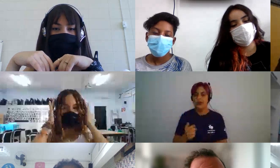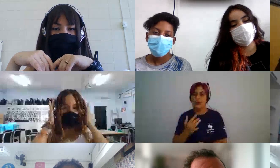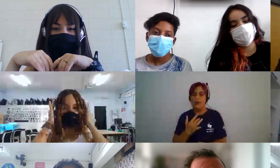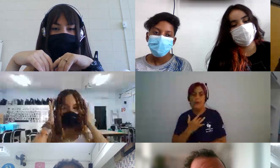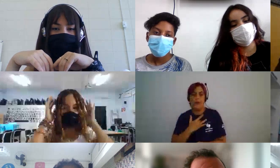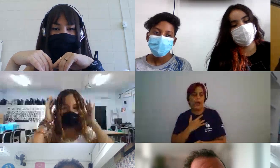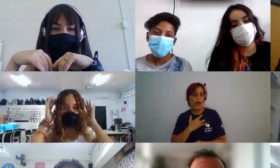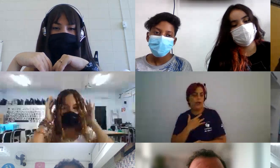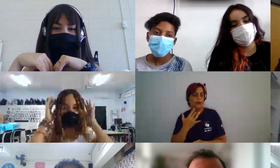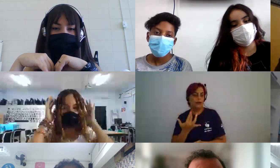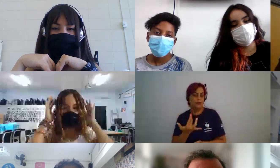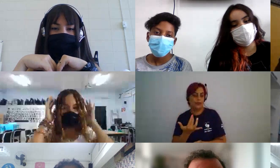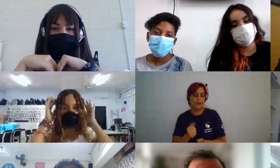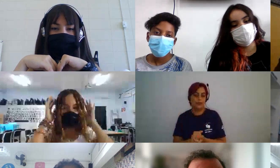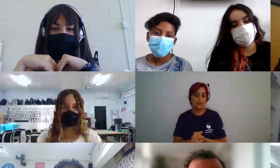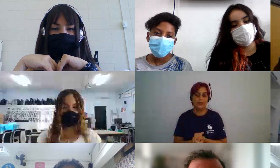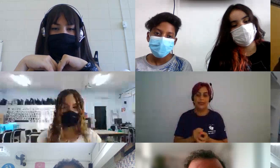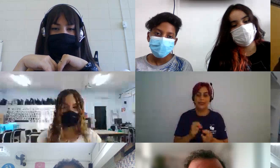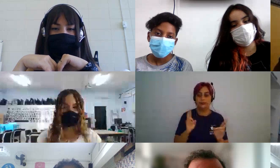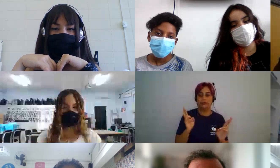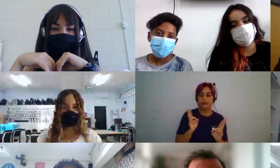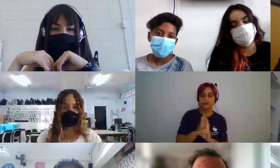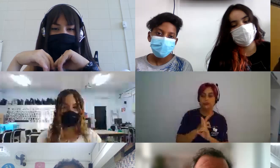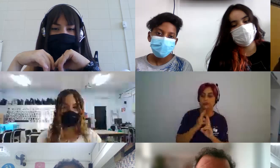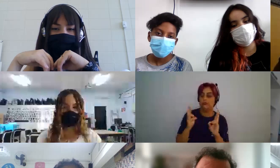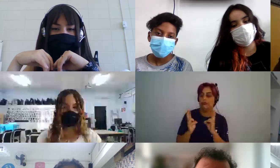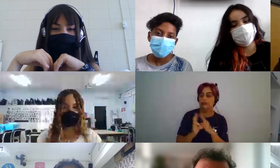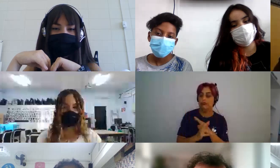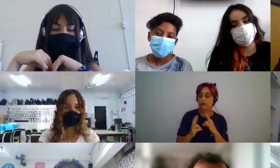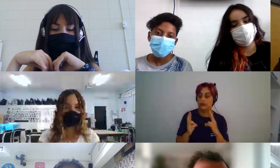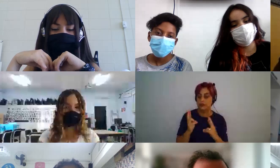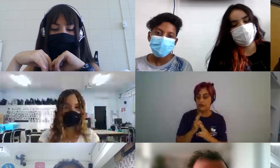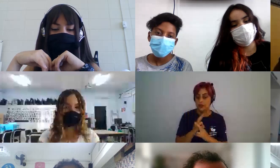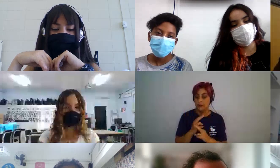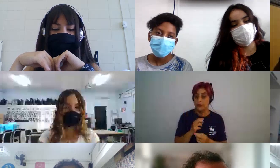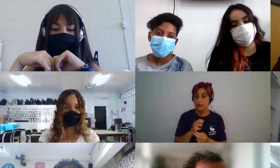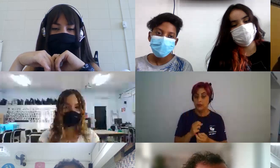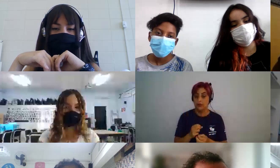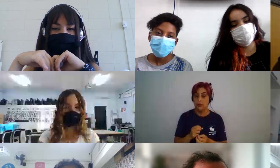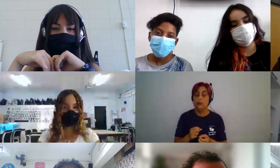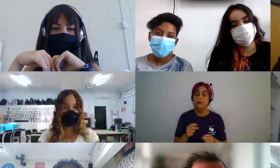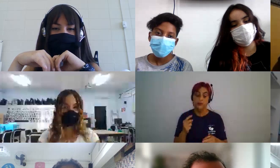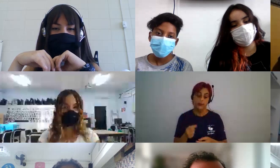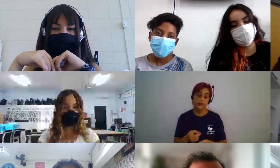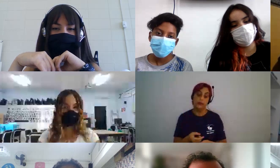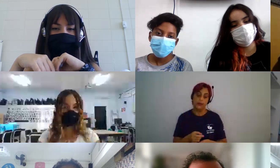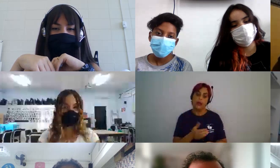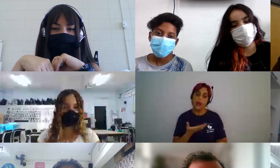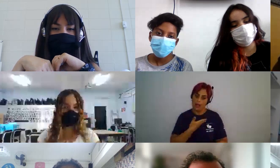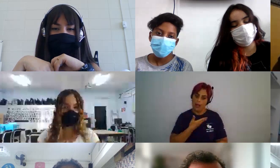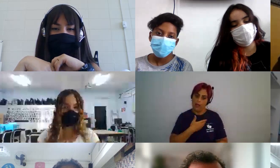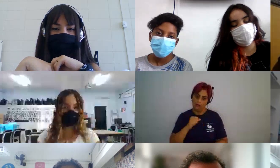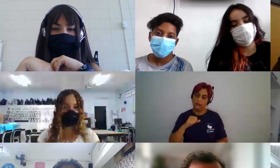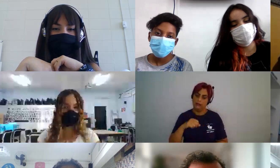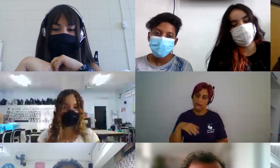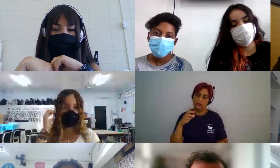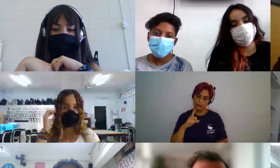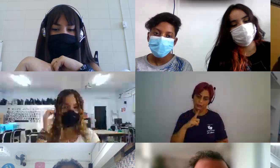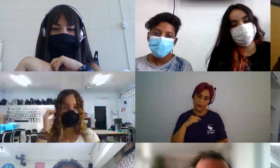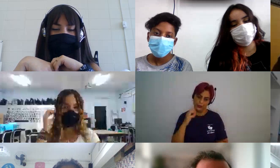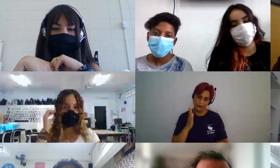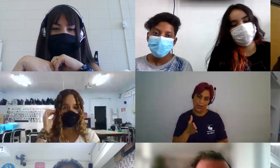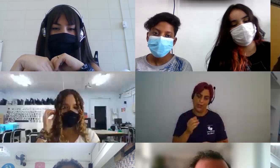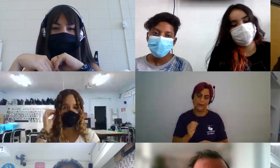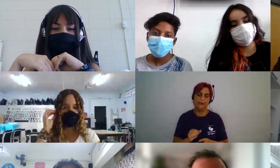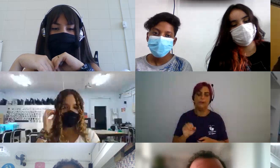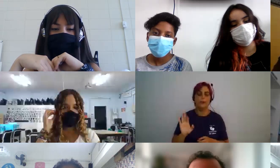afetos, tocados por novos relacionamentos, né, que vocês já têm. As amizades são um exemplo de expressão também da nossa sexualidade. Mas